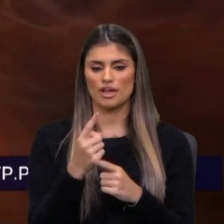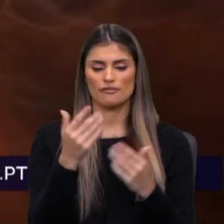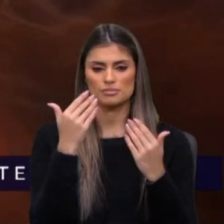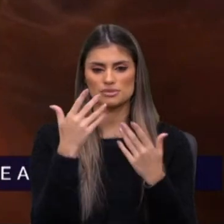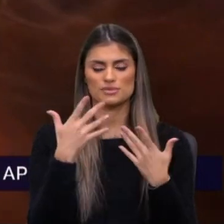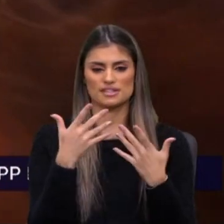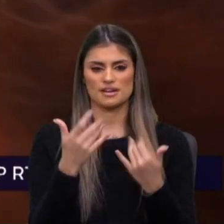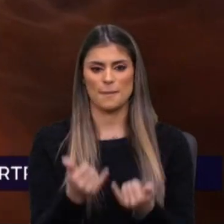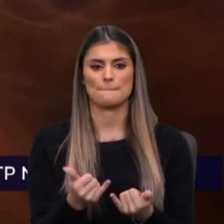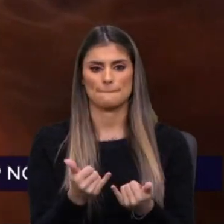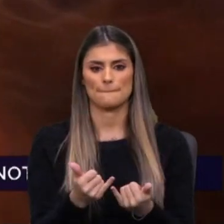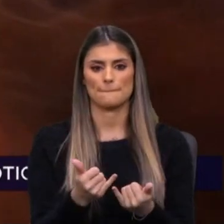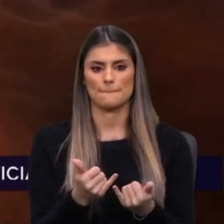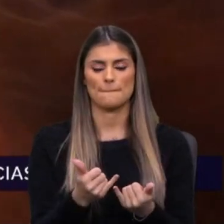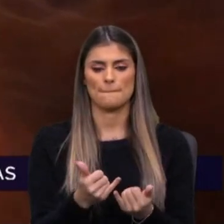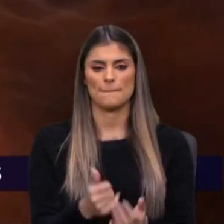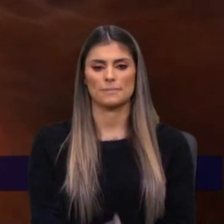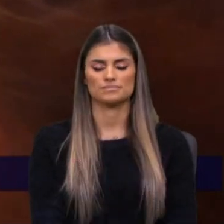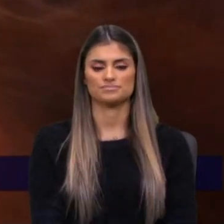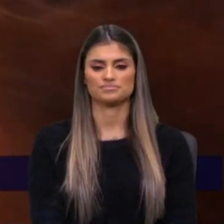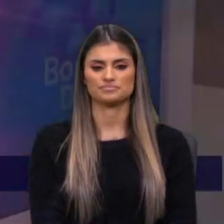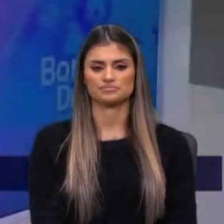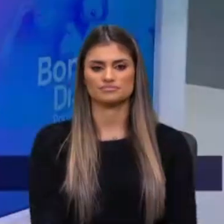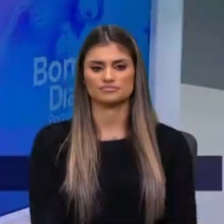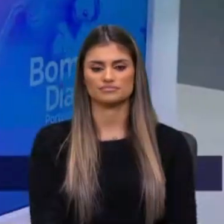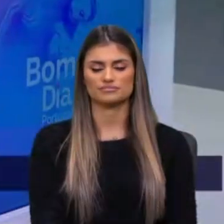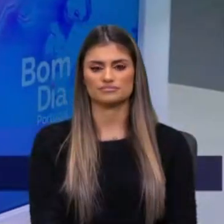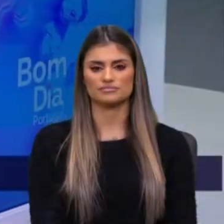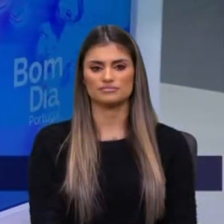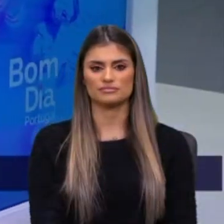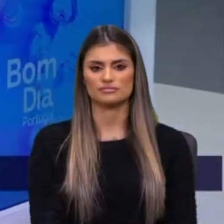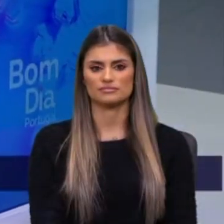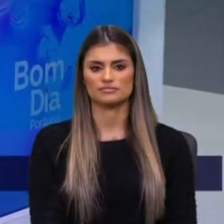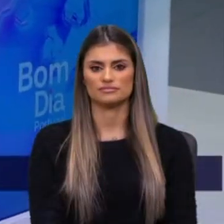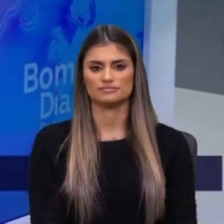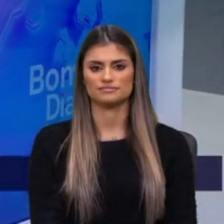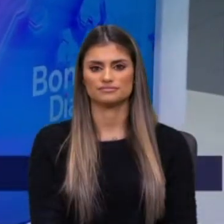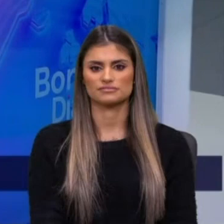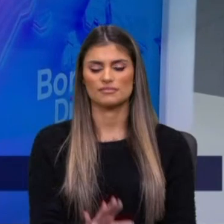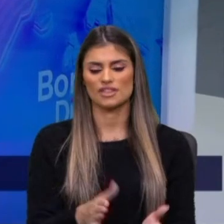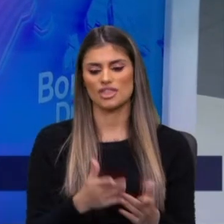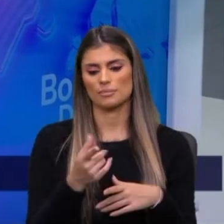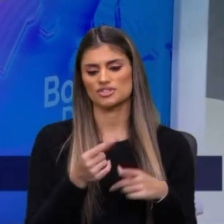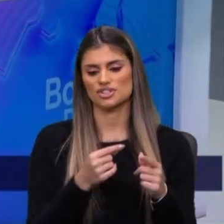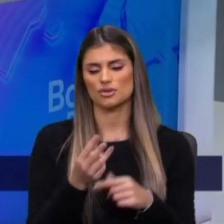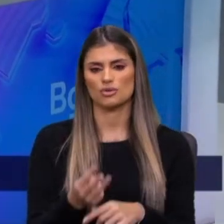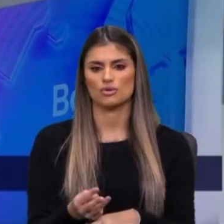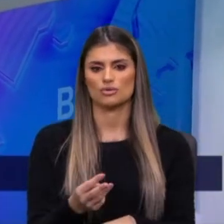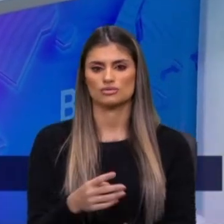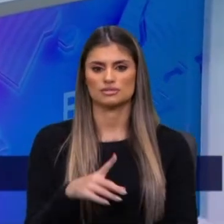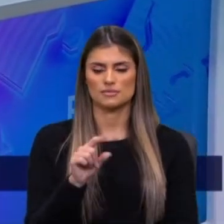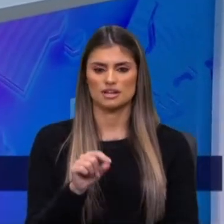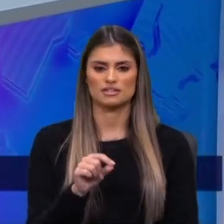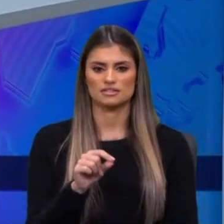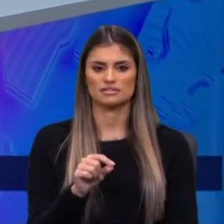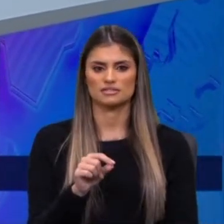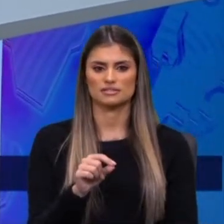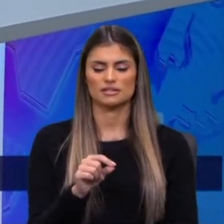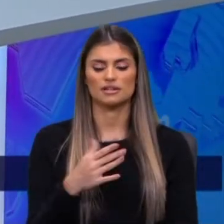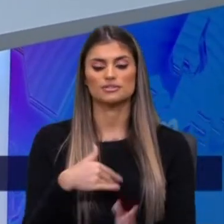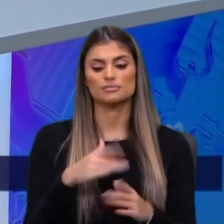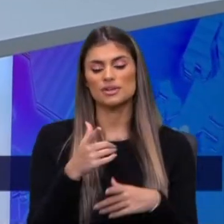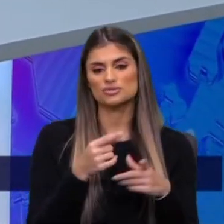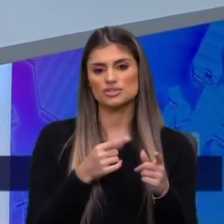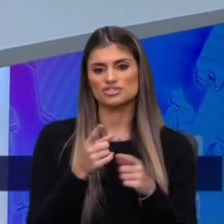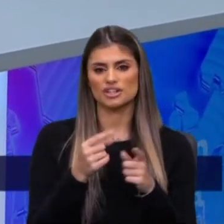seguir leva-nos até a uma determinada tipo de estrelas chamadas Wolf-Rayet, que mais do que estrelas de